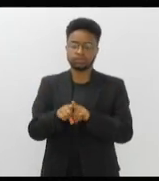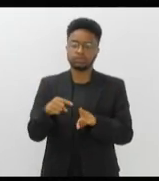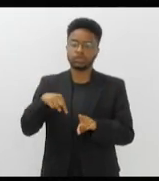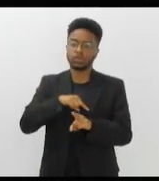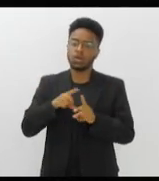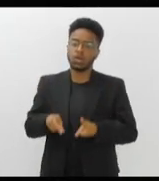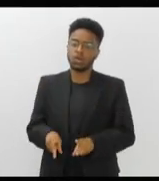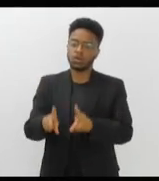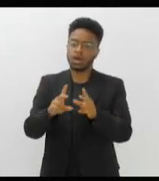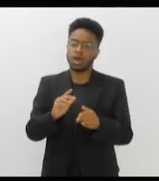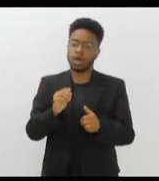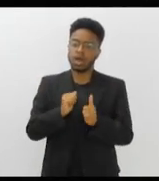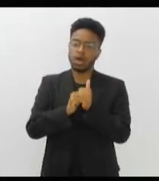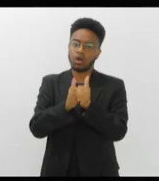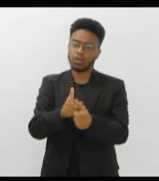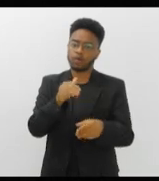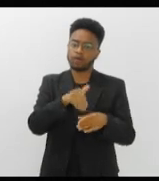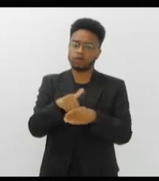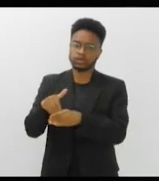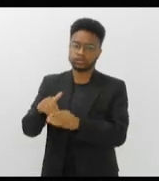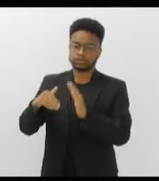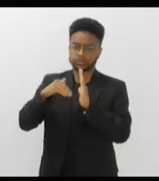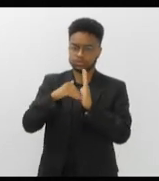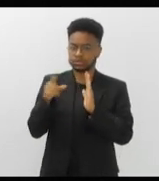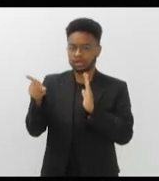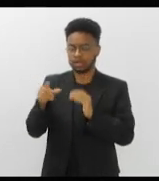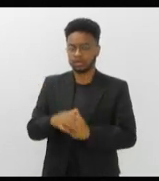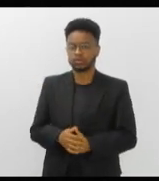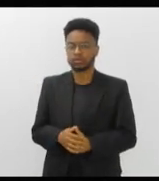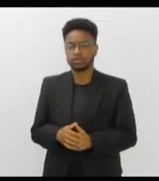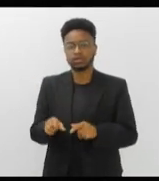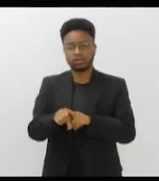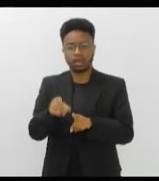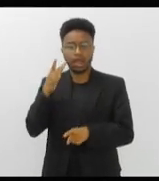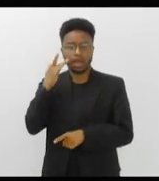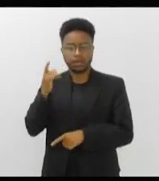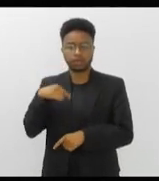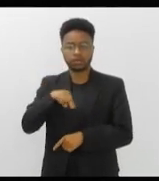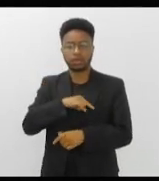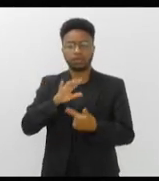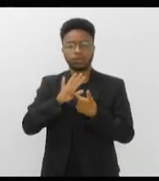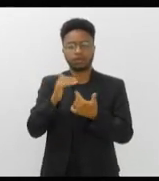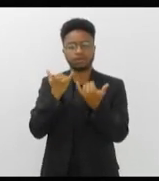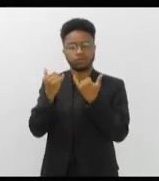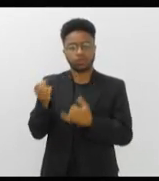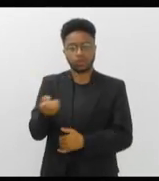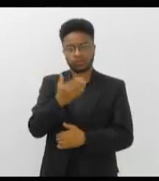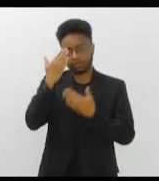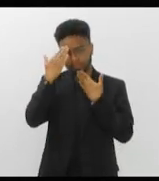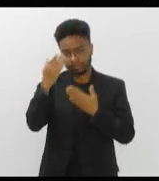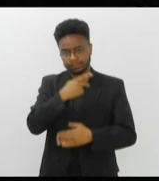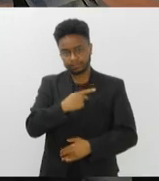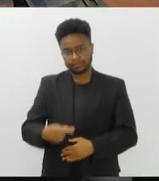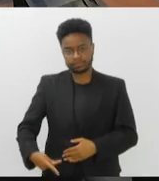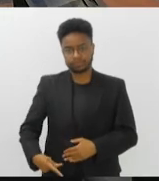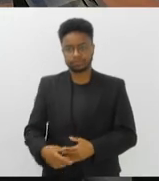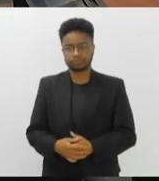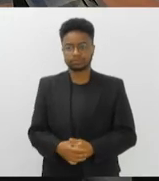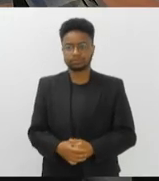acompanhar a votação lá no Senado para amanhã trazer novas notícias Muito obrigado senhor